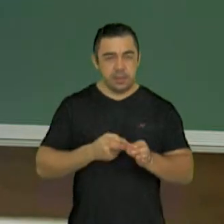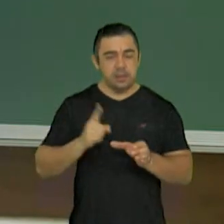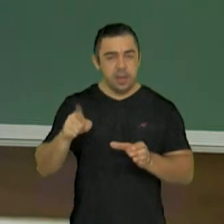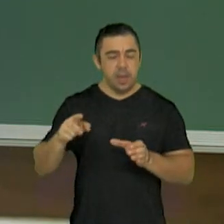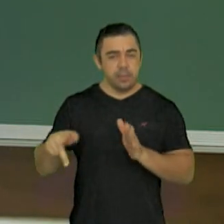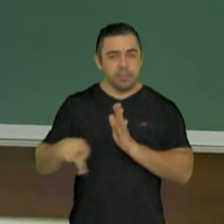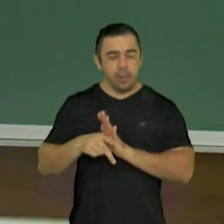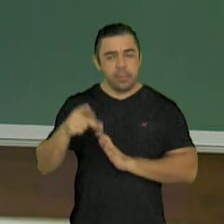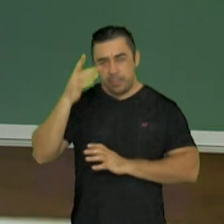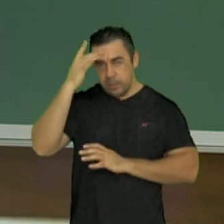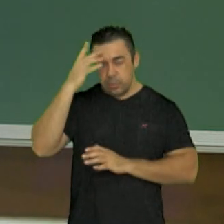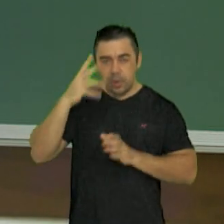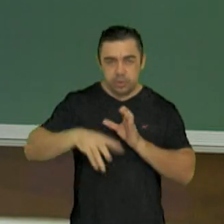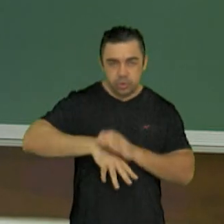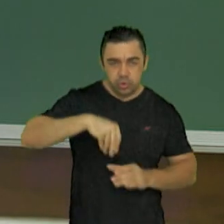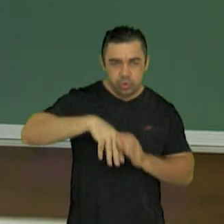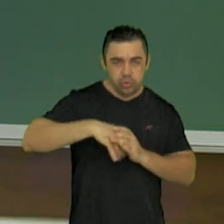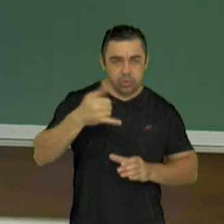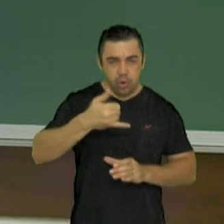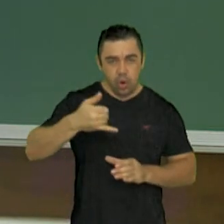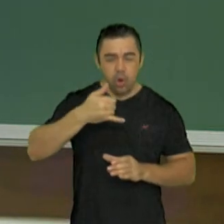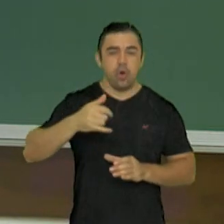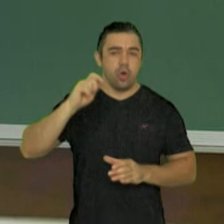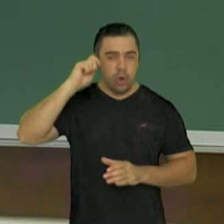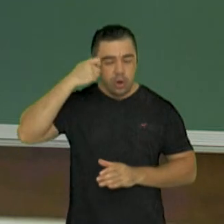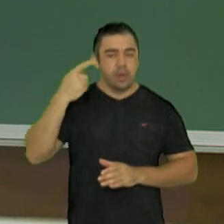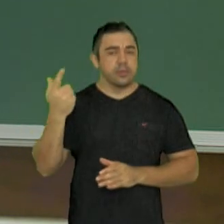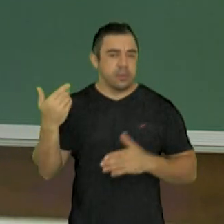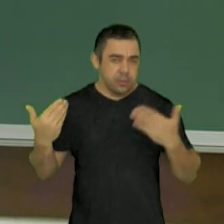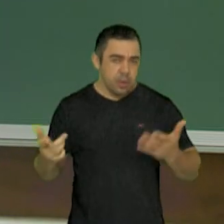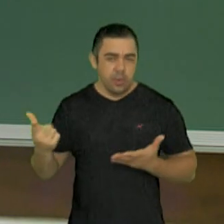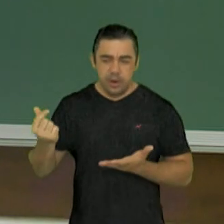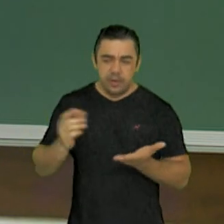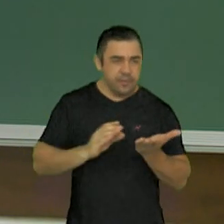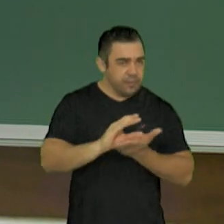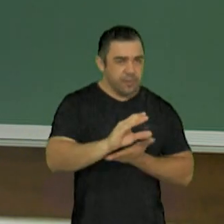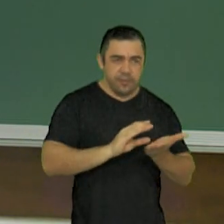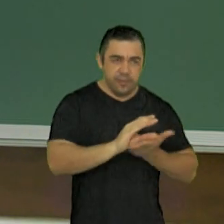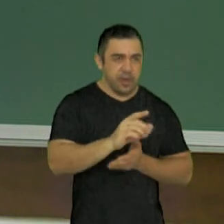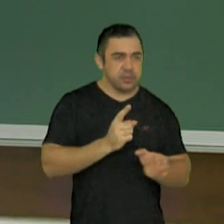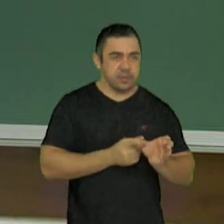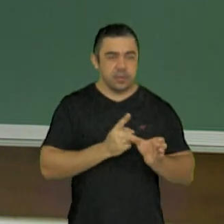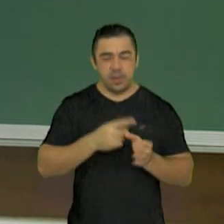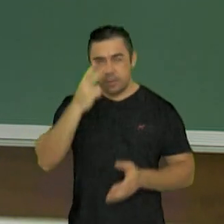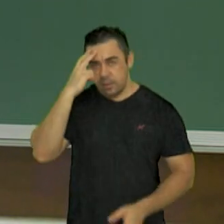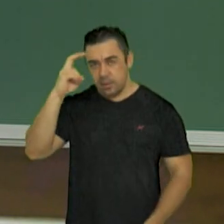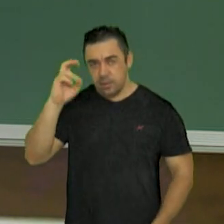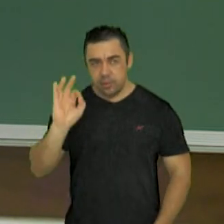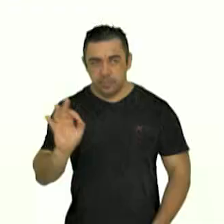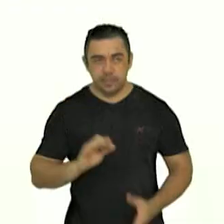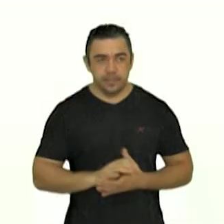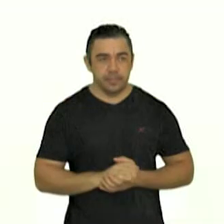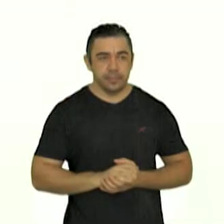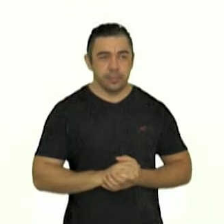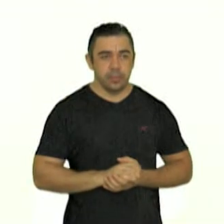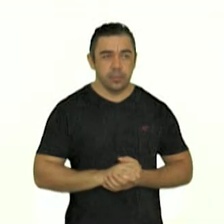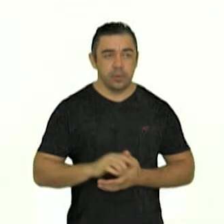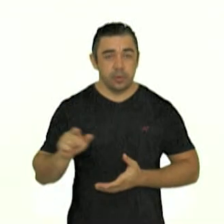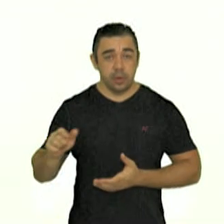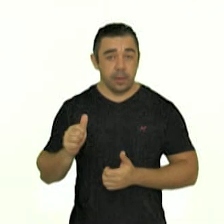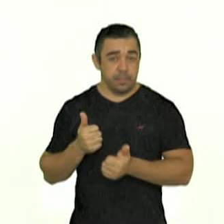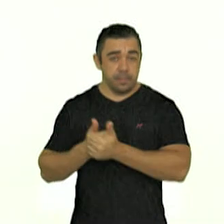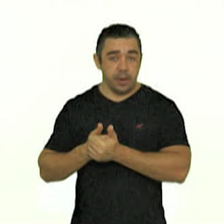e também, fatalmente, investem muito, né, nessa questão das cidades inteligentes. Já no Sudeste